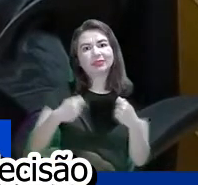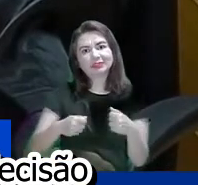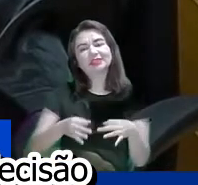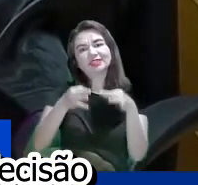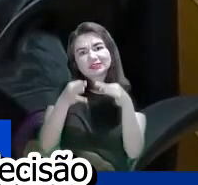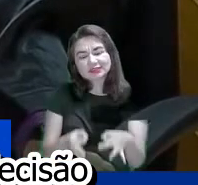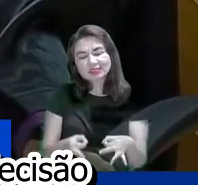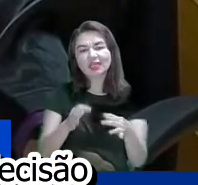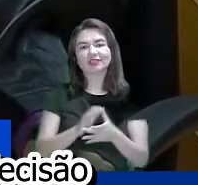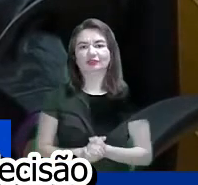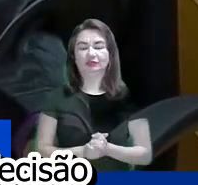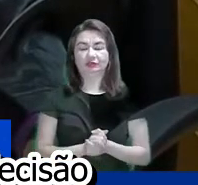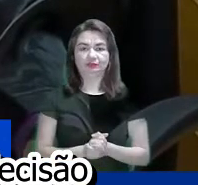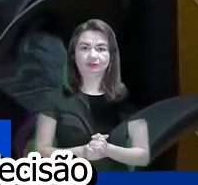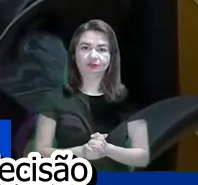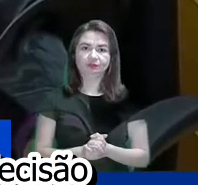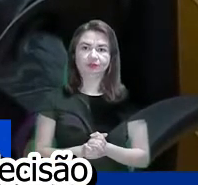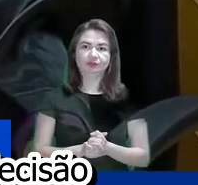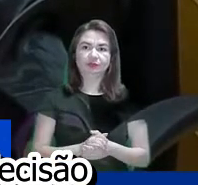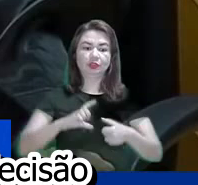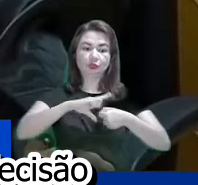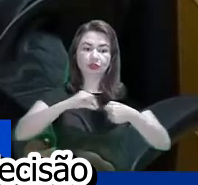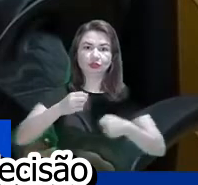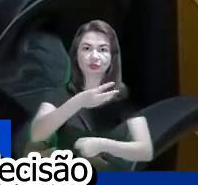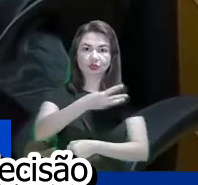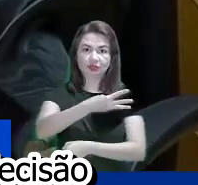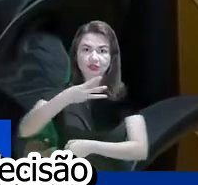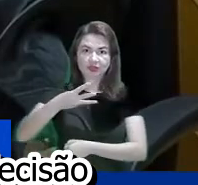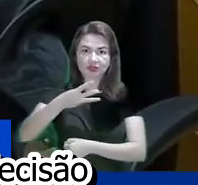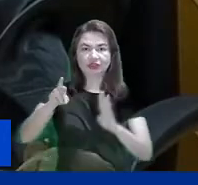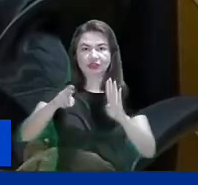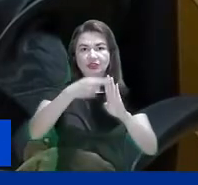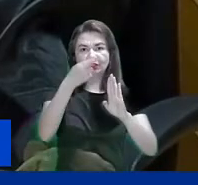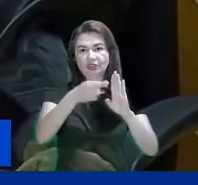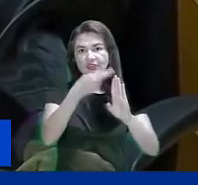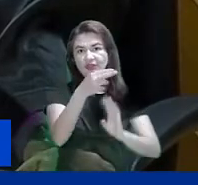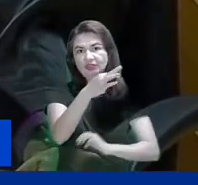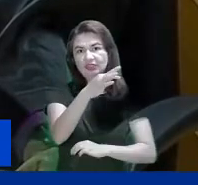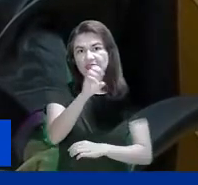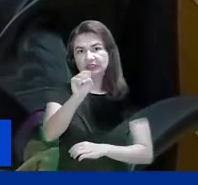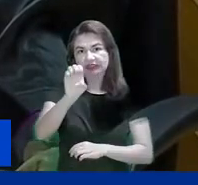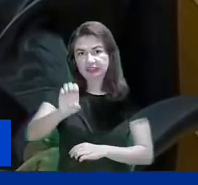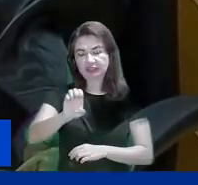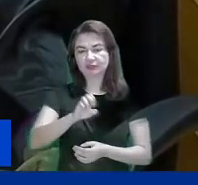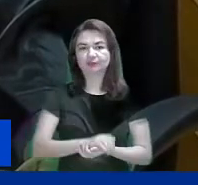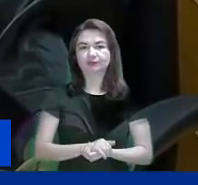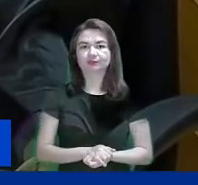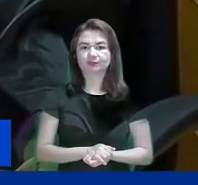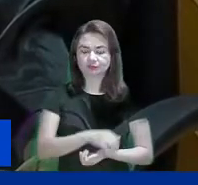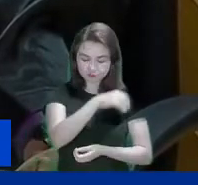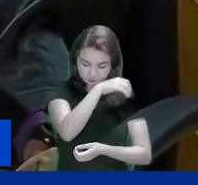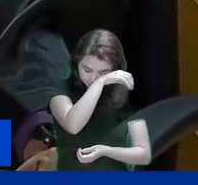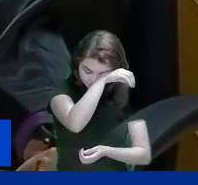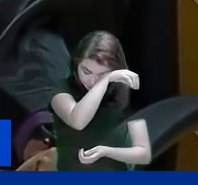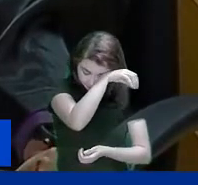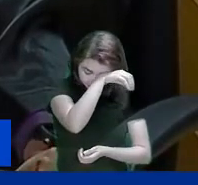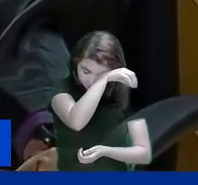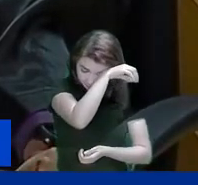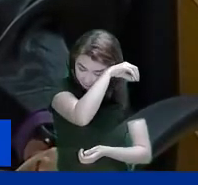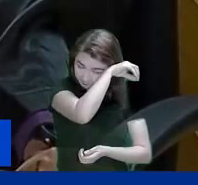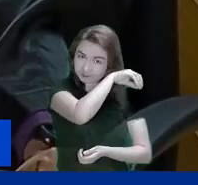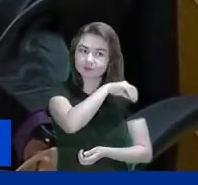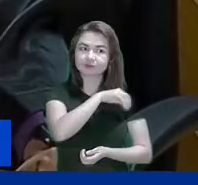inciso 1, parágrafo 3º do artigo 33 da resolução do TSE. E impositivo